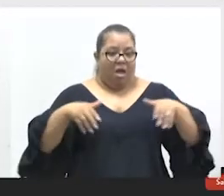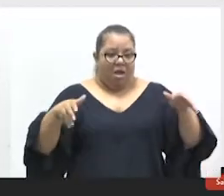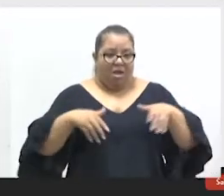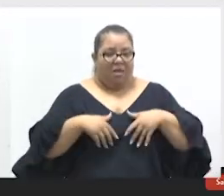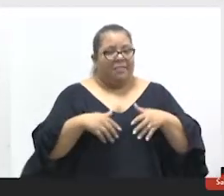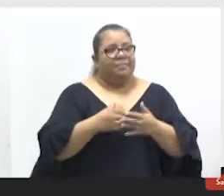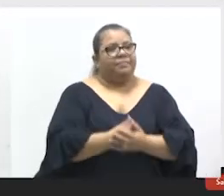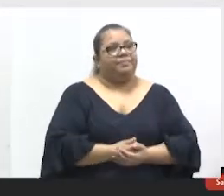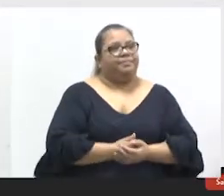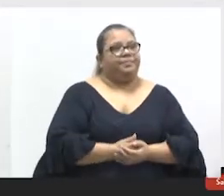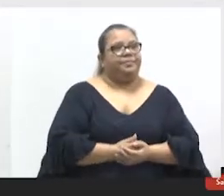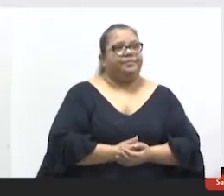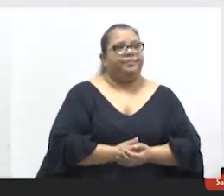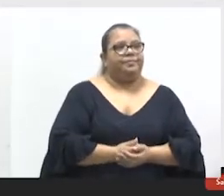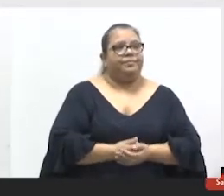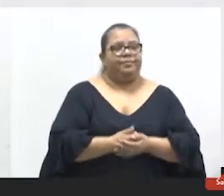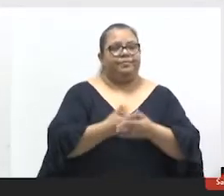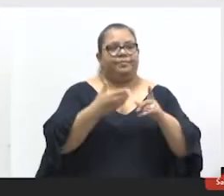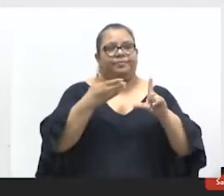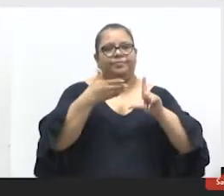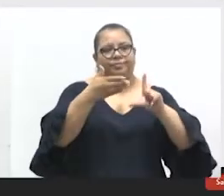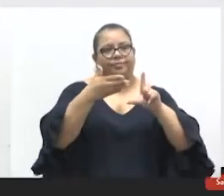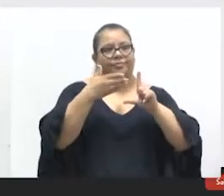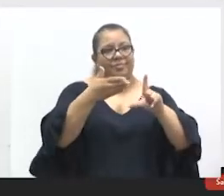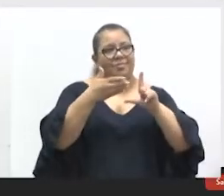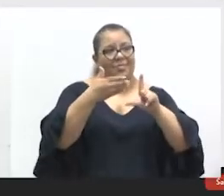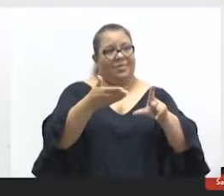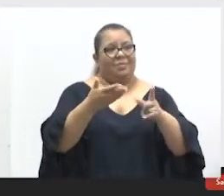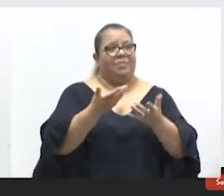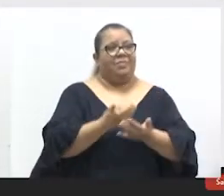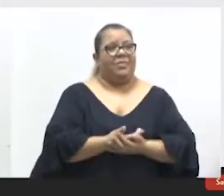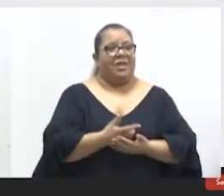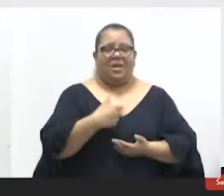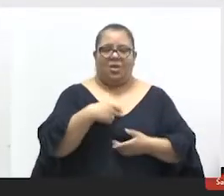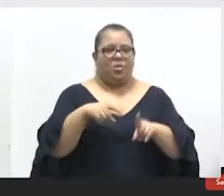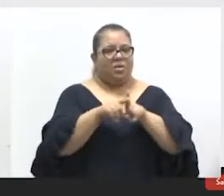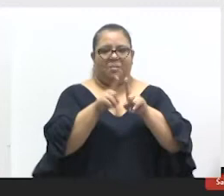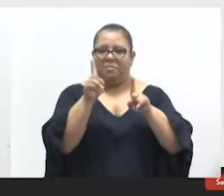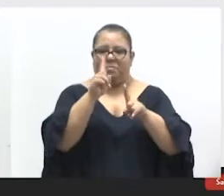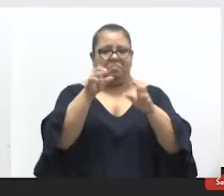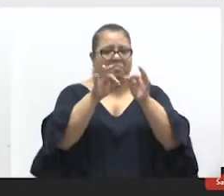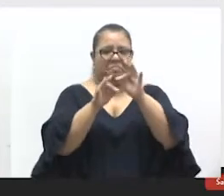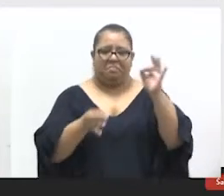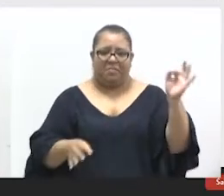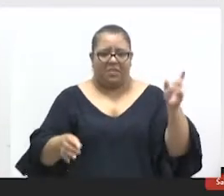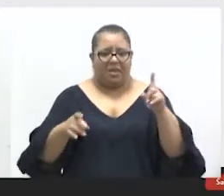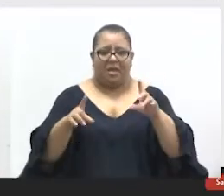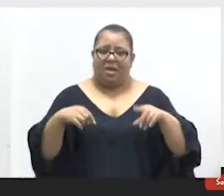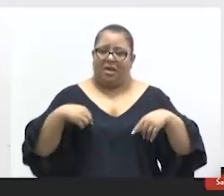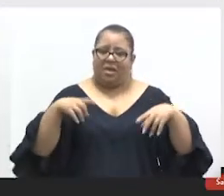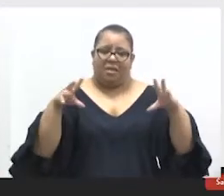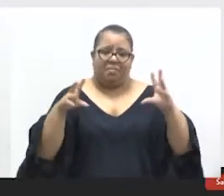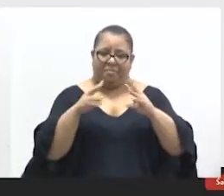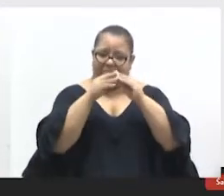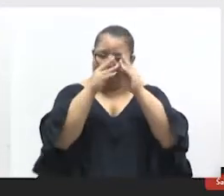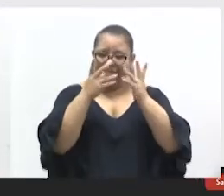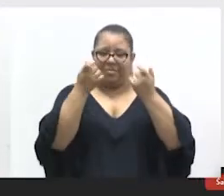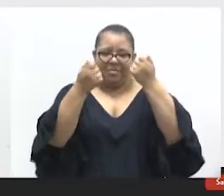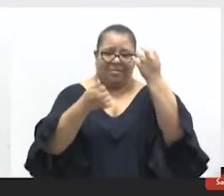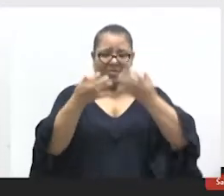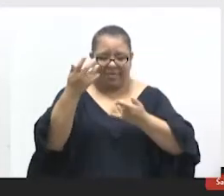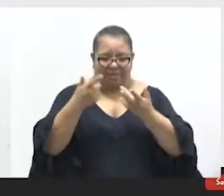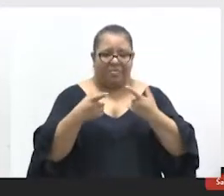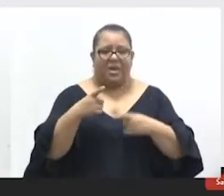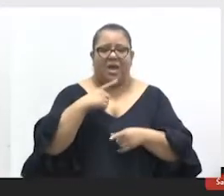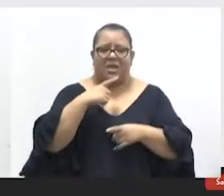ali, mas a apresentação vai ficar à disposição e eu também não quero me delongar nesses dados. Seguido da próstata, mama, estômago e